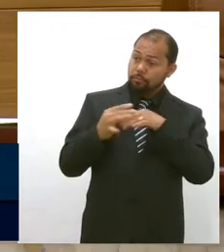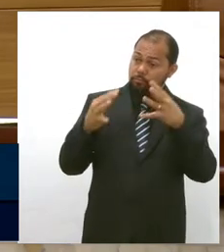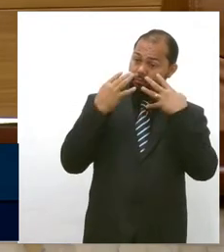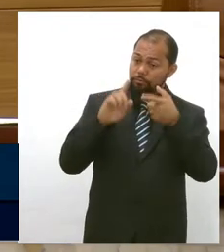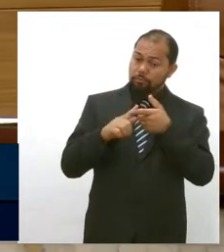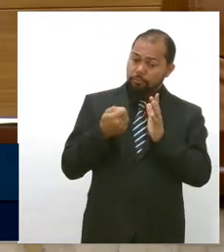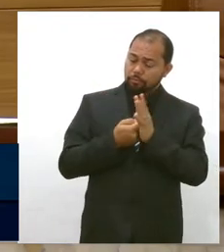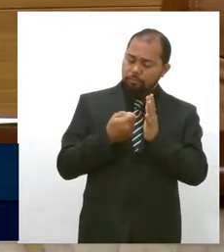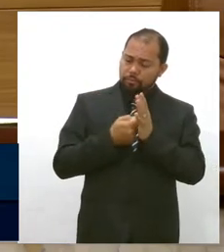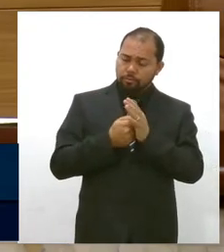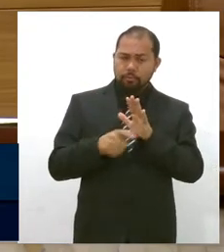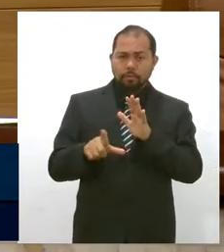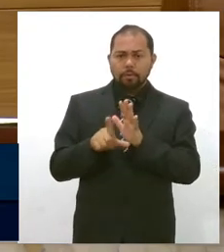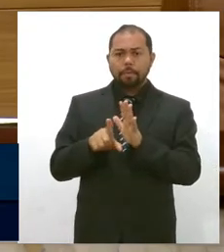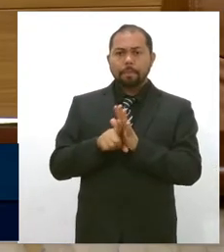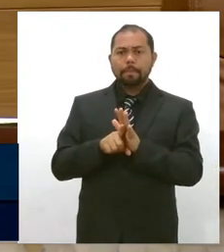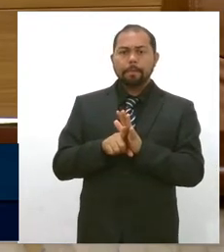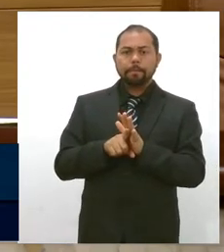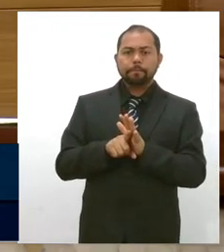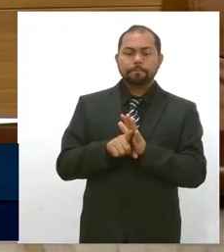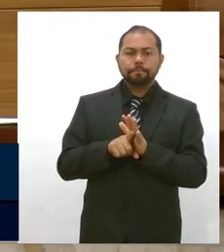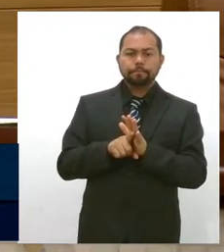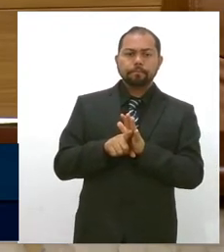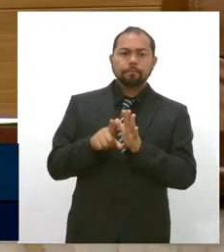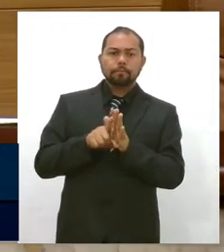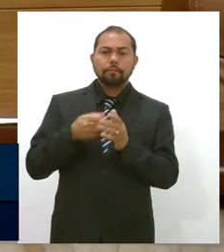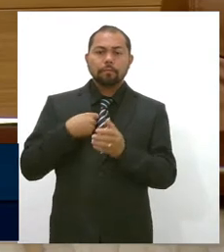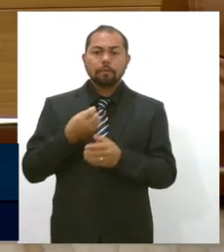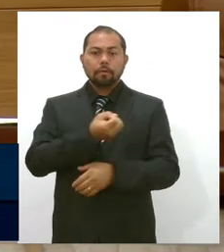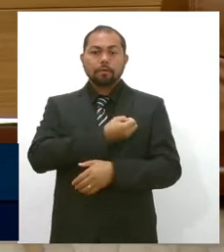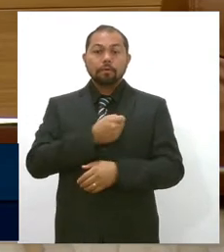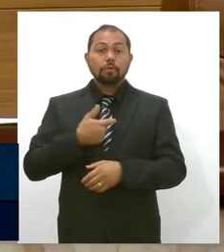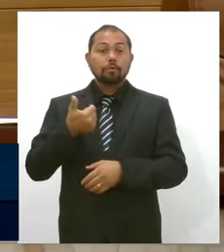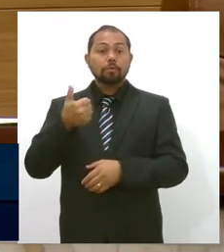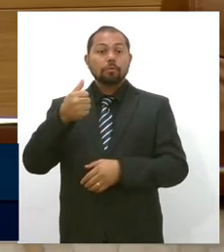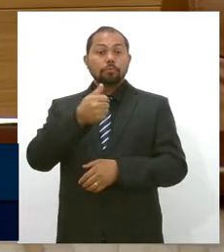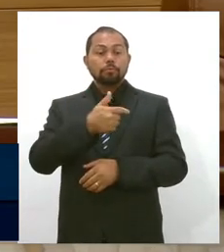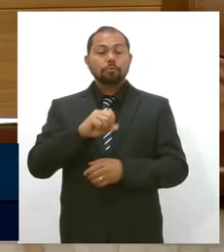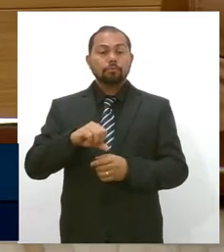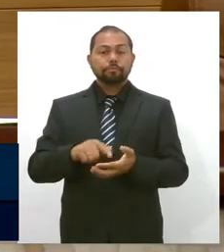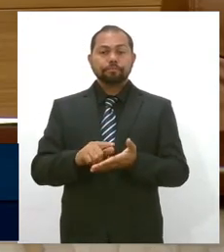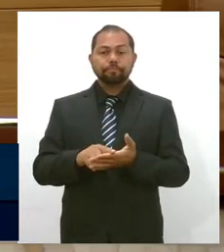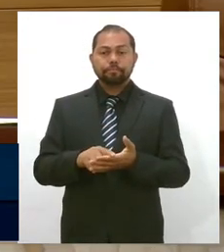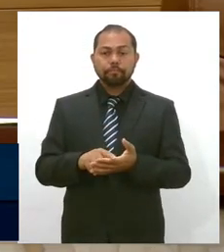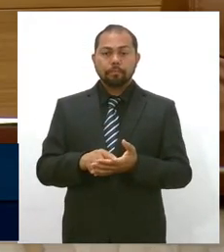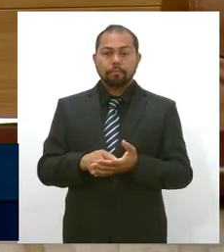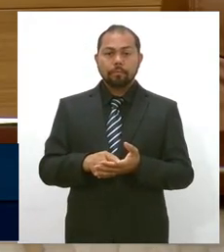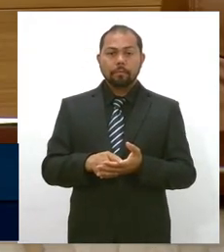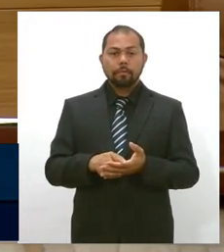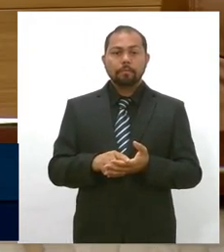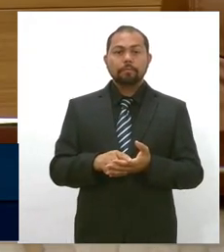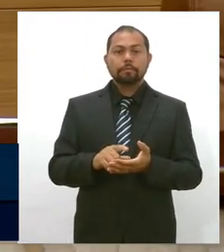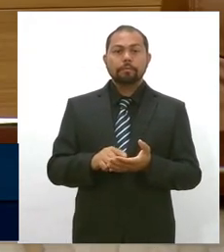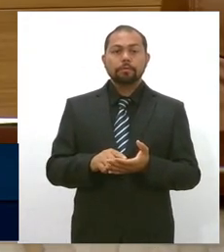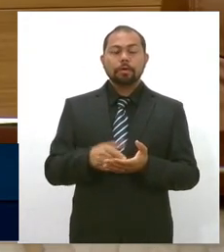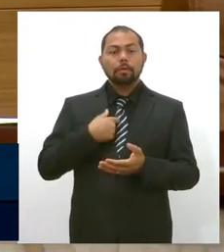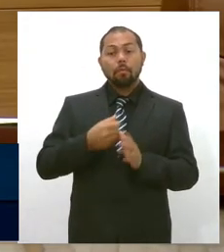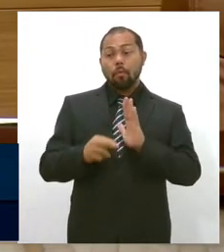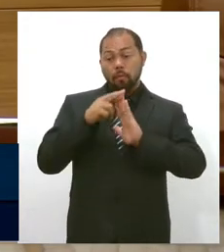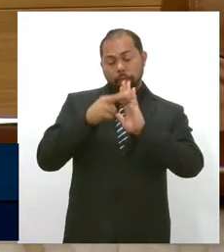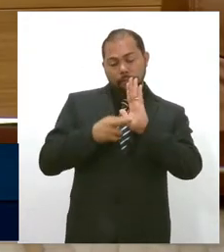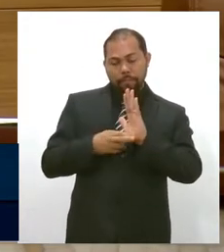de número 8.581, de 2019, que institui a referida campanha, a regulamentação do Código de Defesa dos Animais e a efetividade